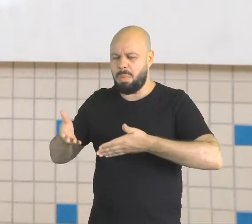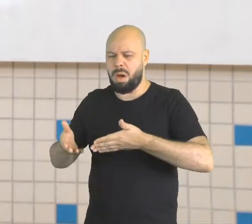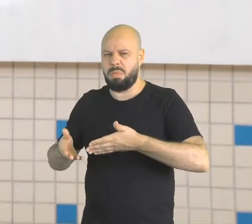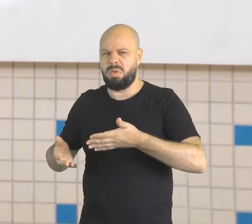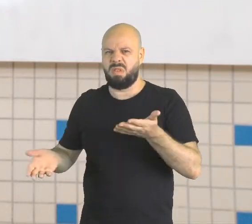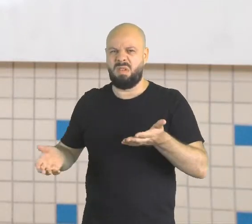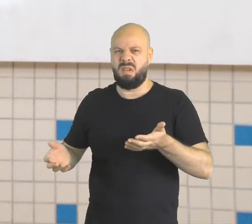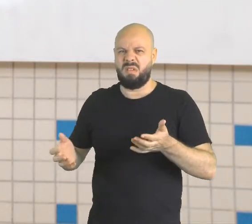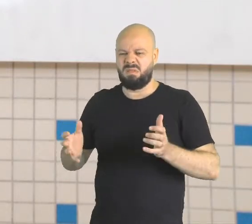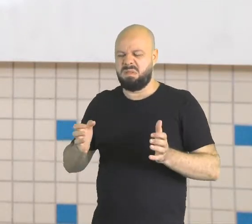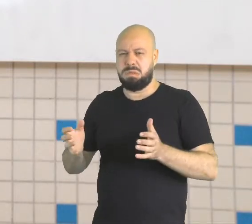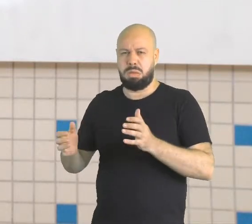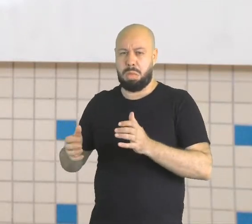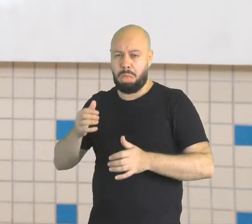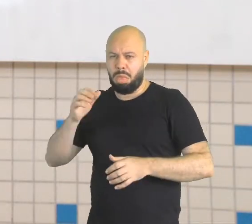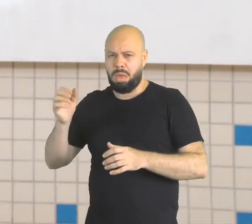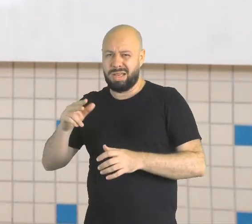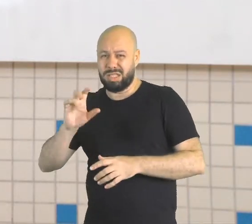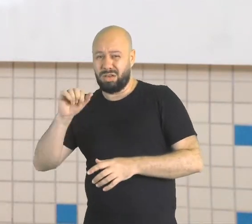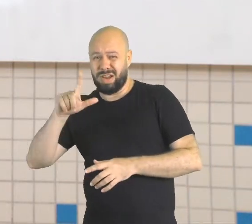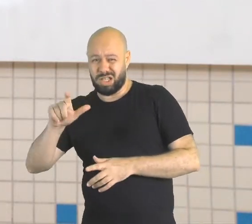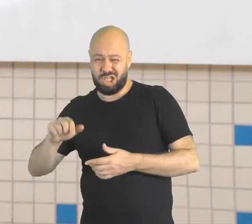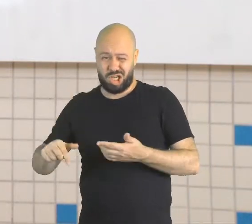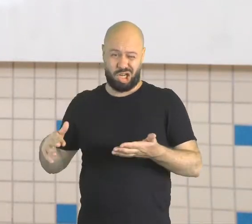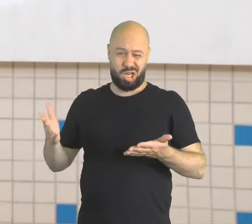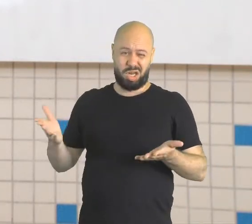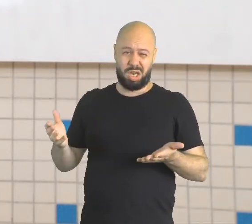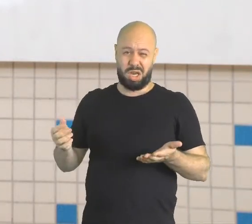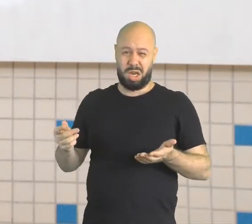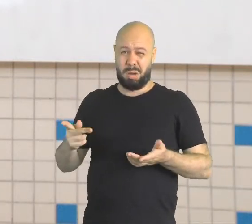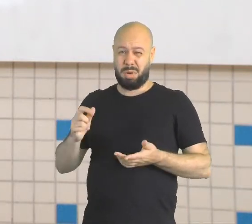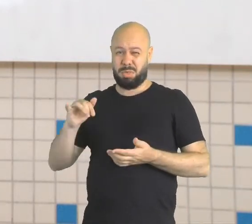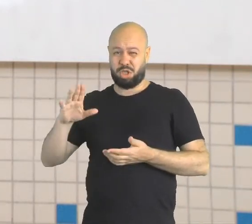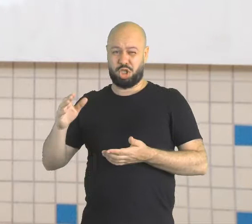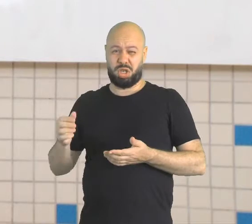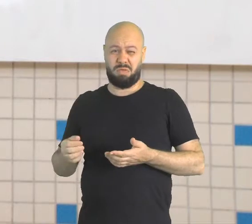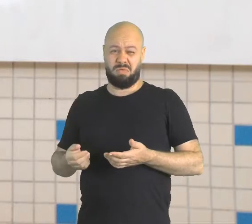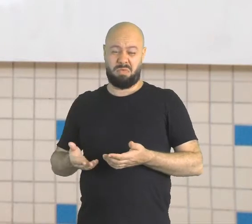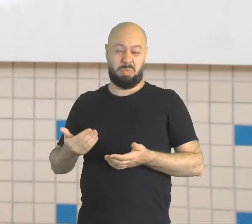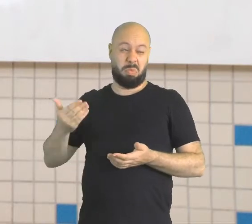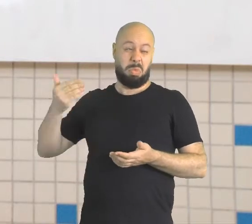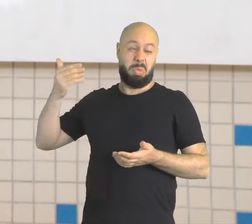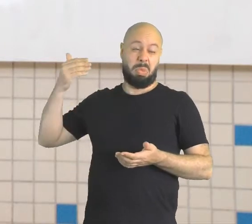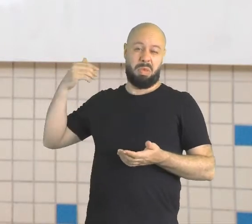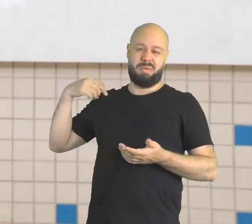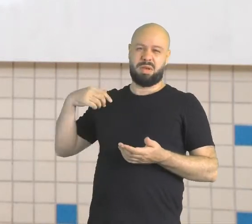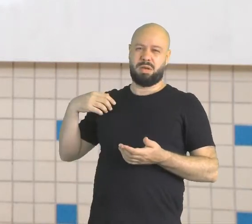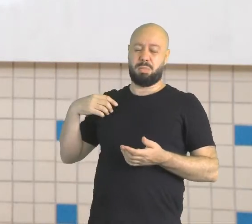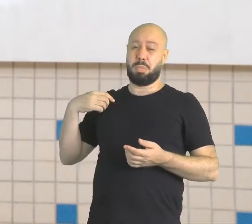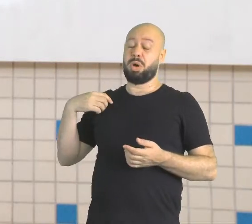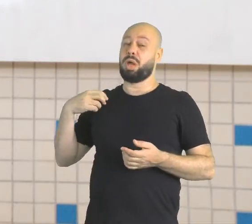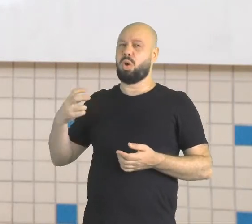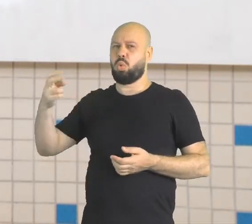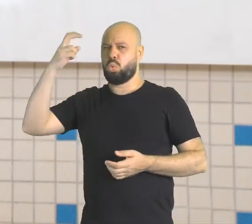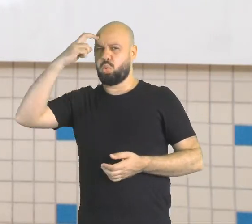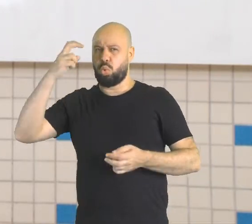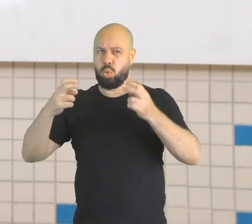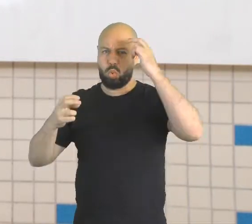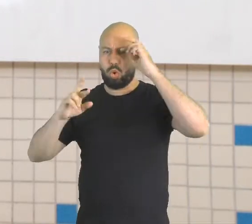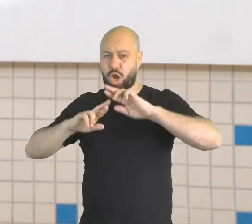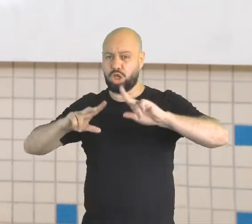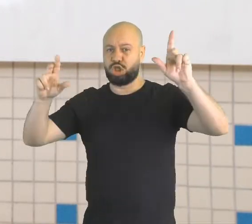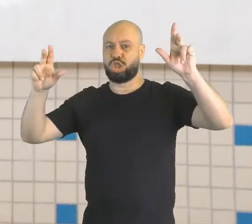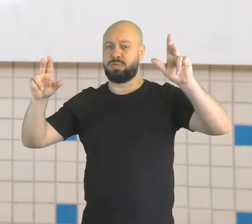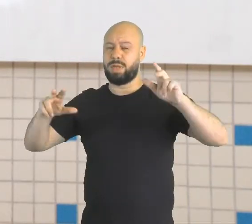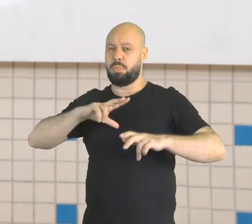como primitivos. Houve um choque cultural tanto dos europeus quando visualizaram